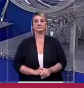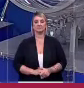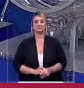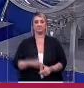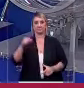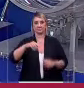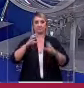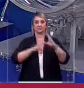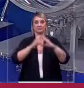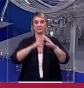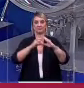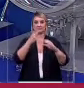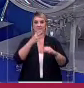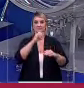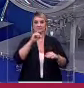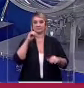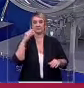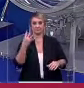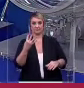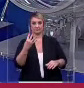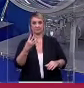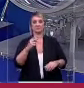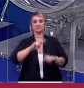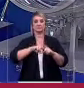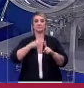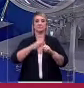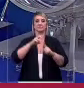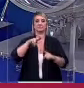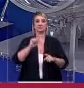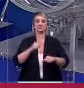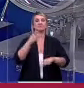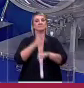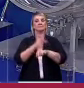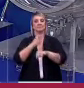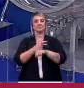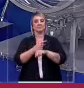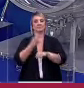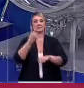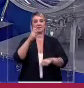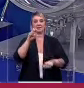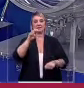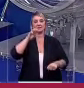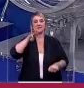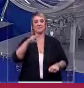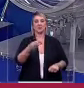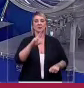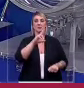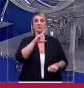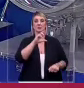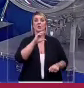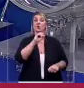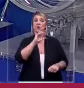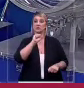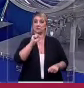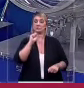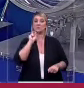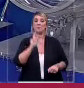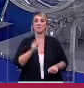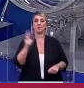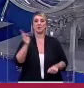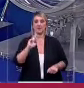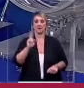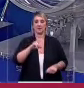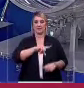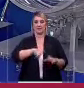Este é o concurso de número 2004 da dupla cena e o prêmio estimado é de 15 milhões e 800 mil reais.